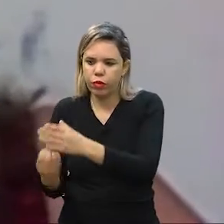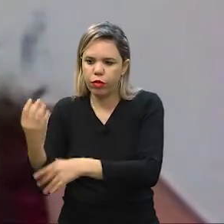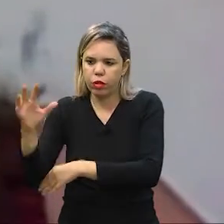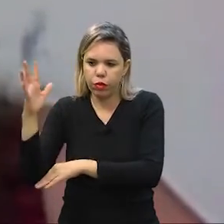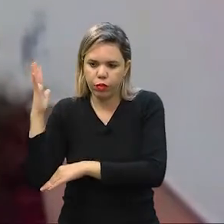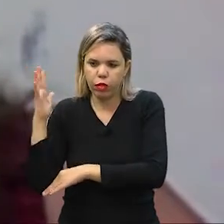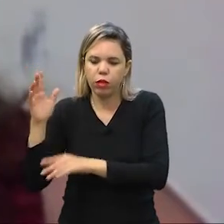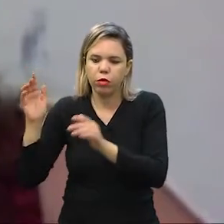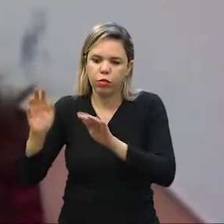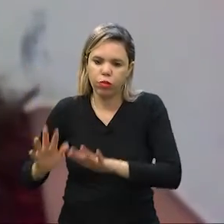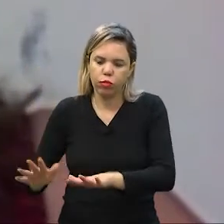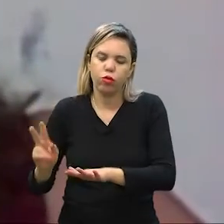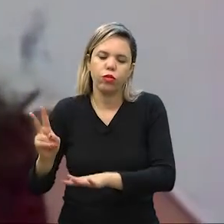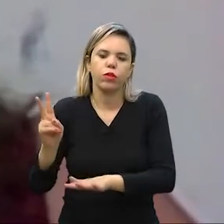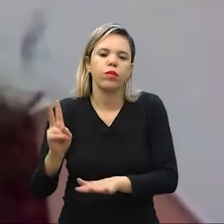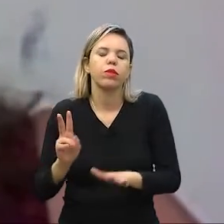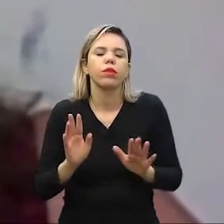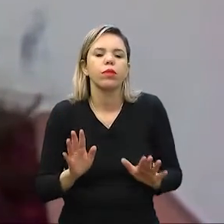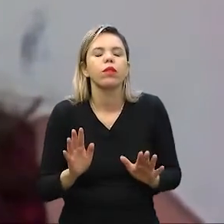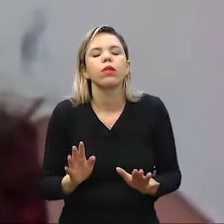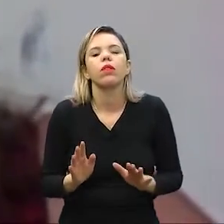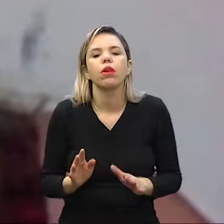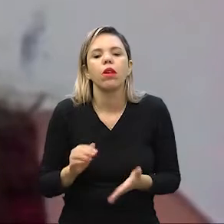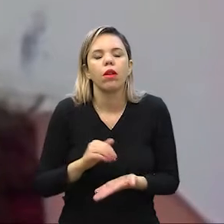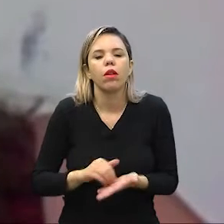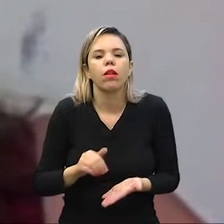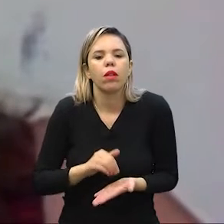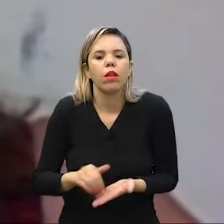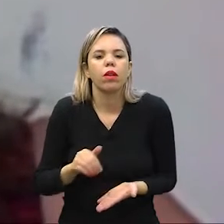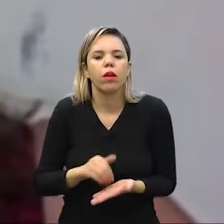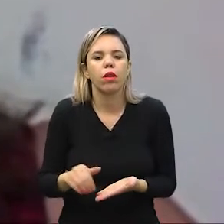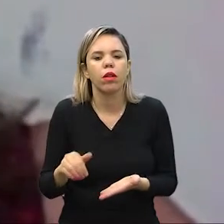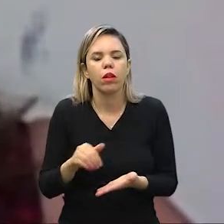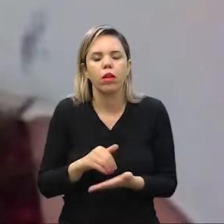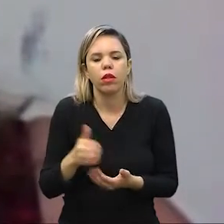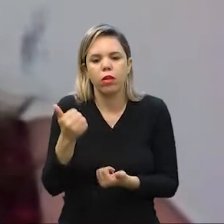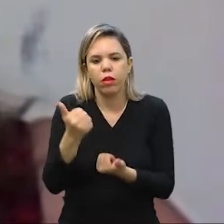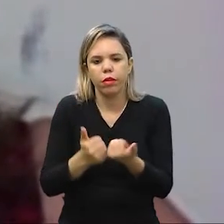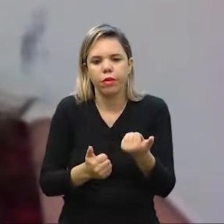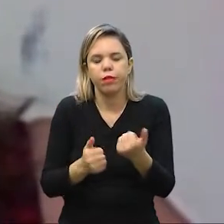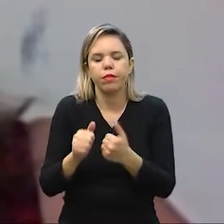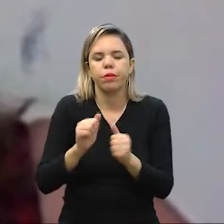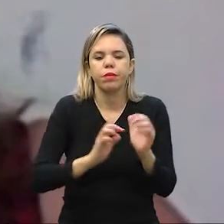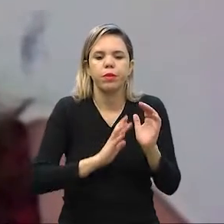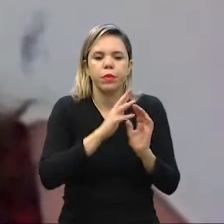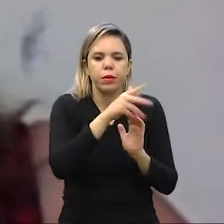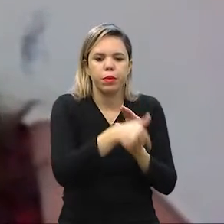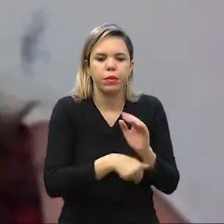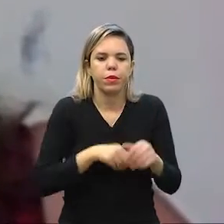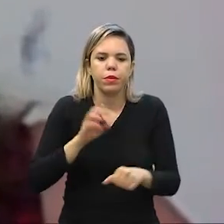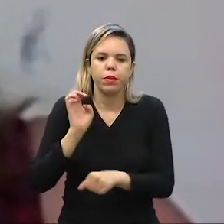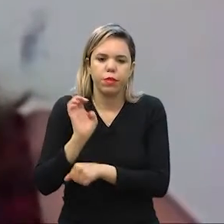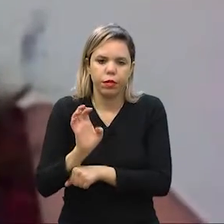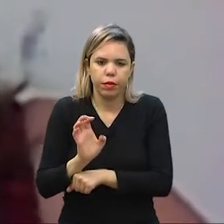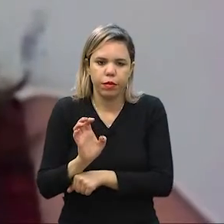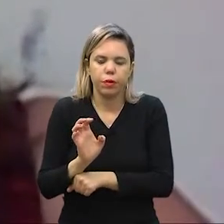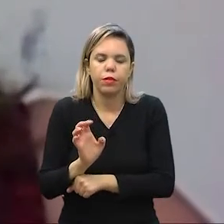mas o próprio gabinete da Subsecretaria de Meio Ambiente do Estado